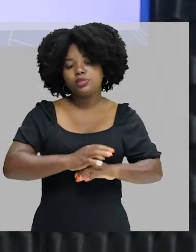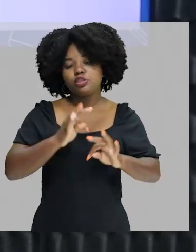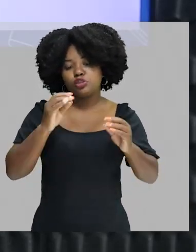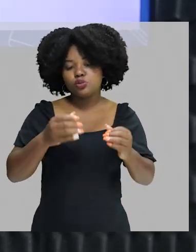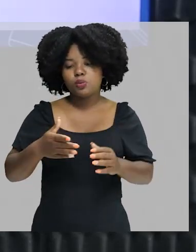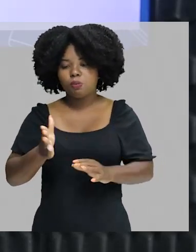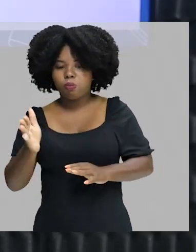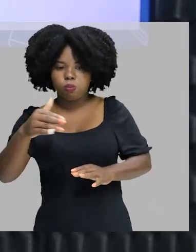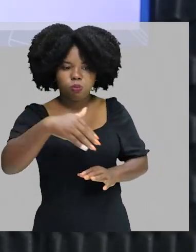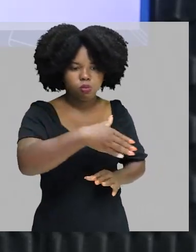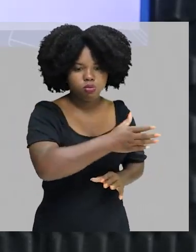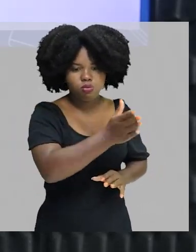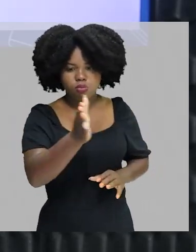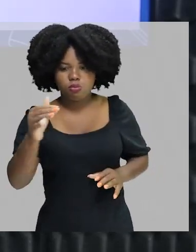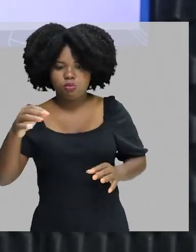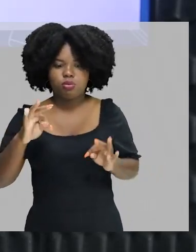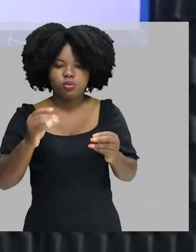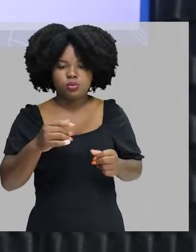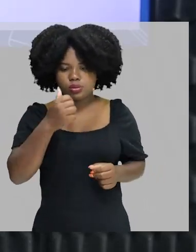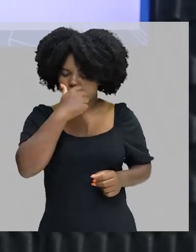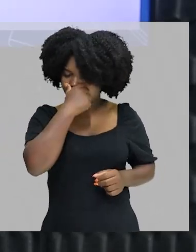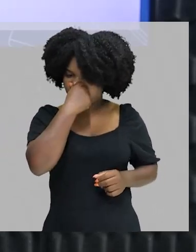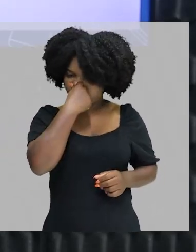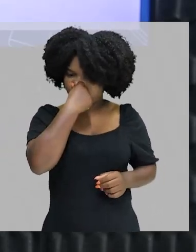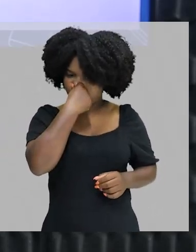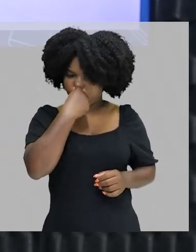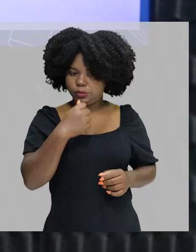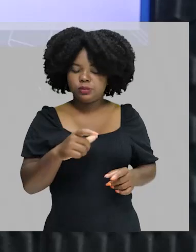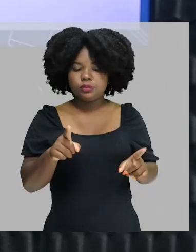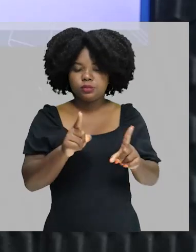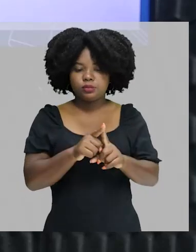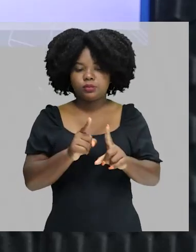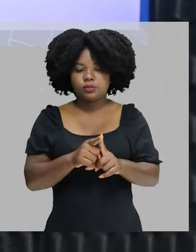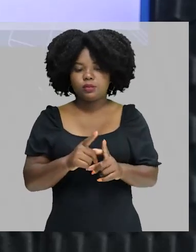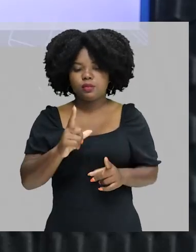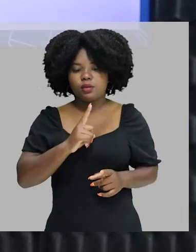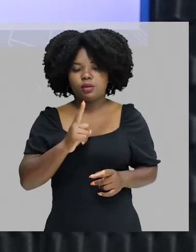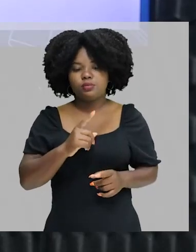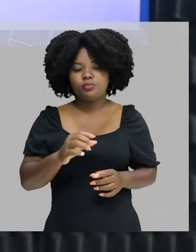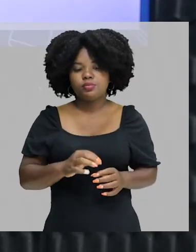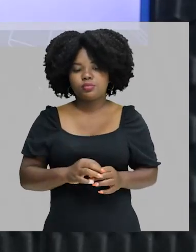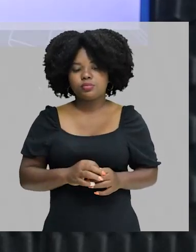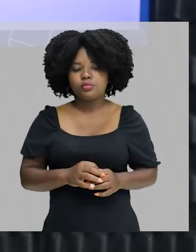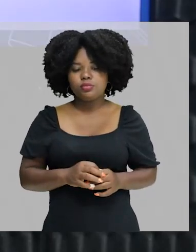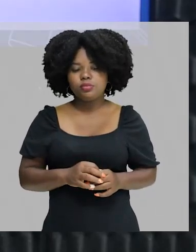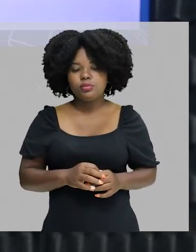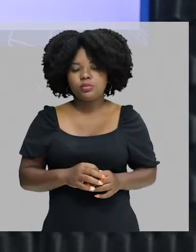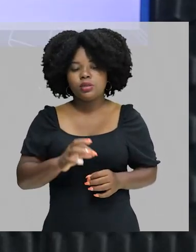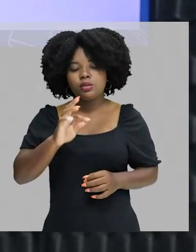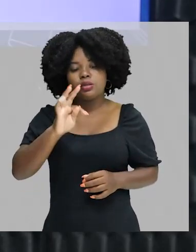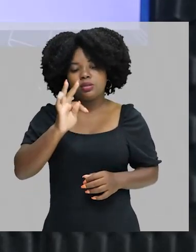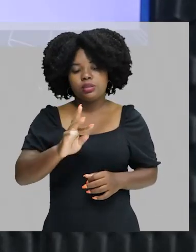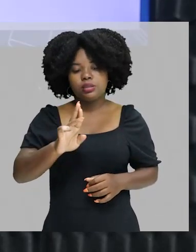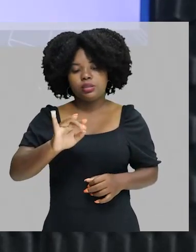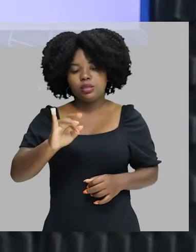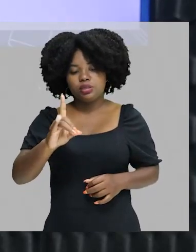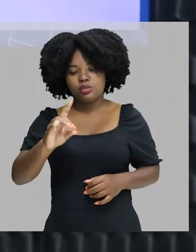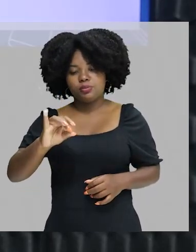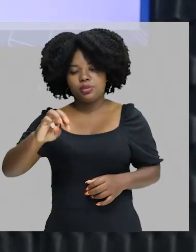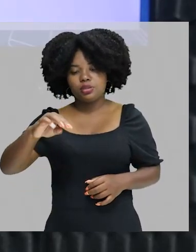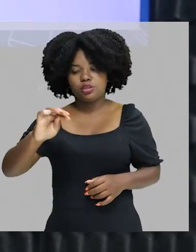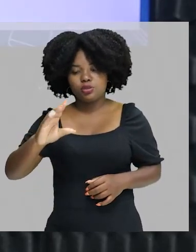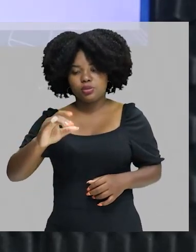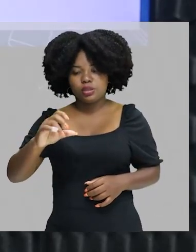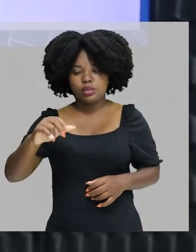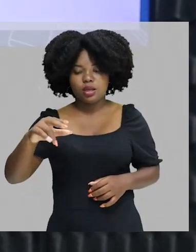todas as direções. Nesse caso, o polímero ele tem um traçado tridimensional, tornando o